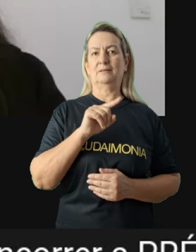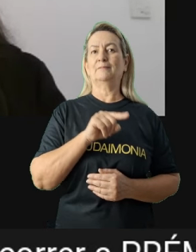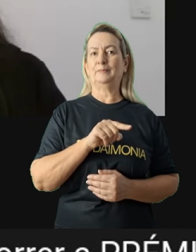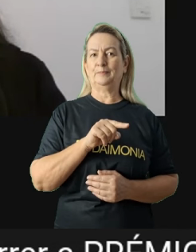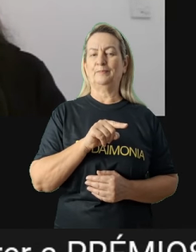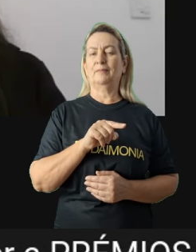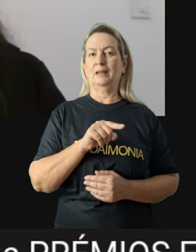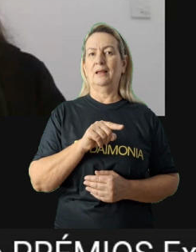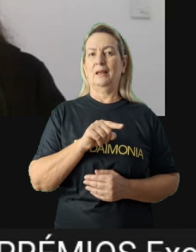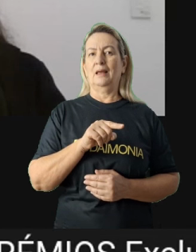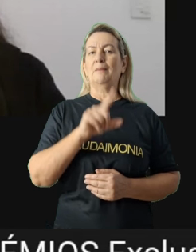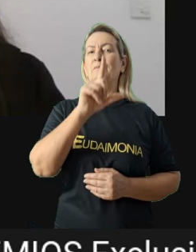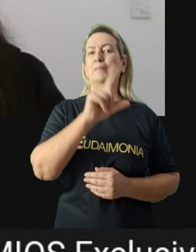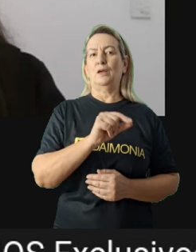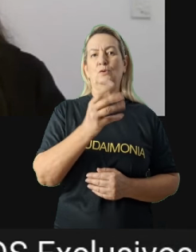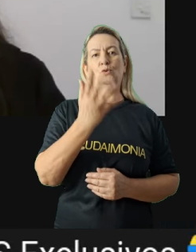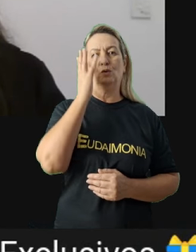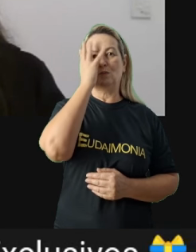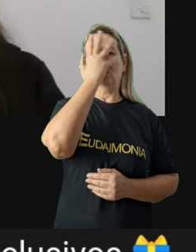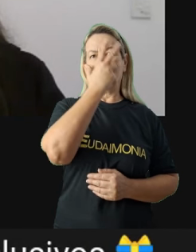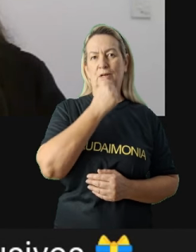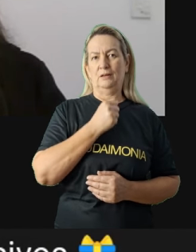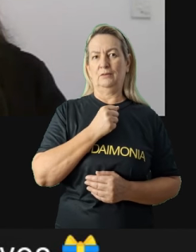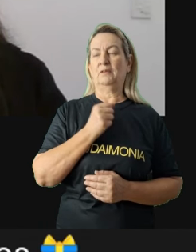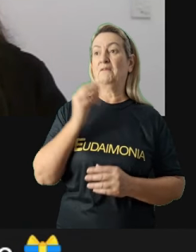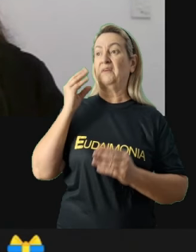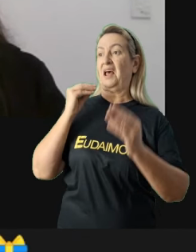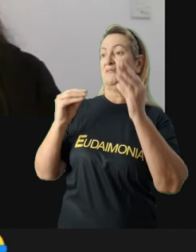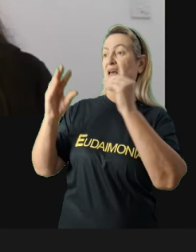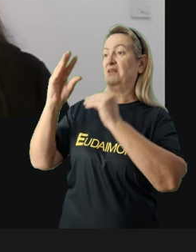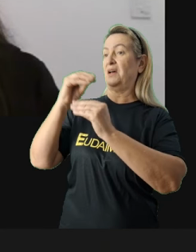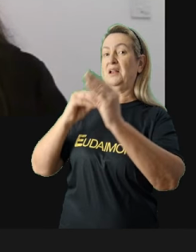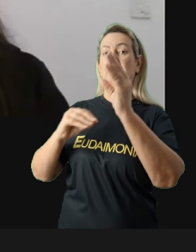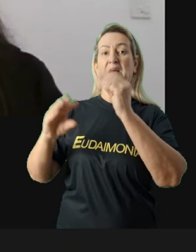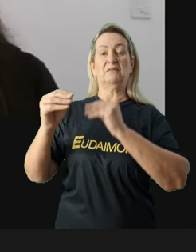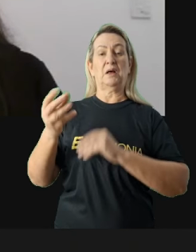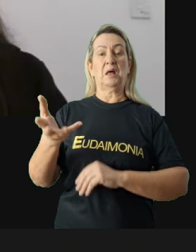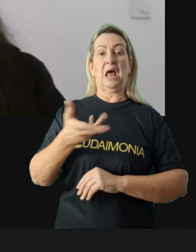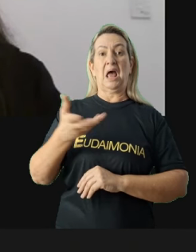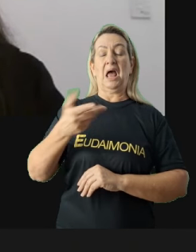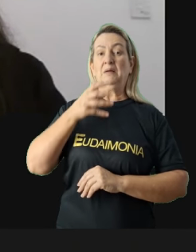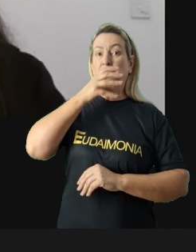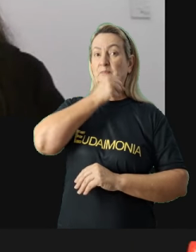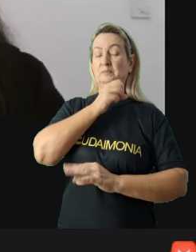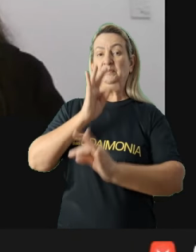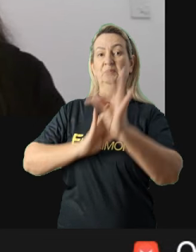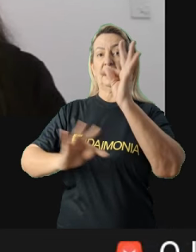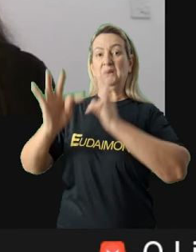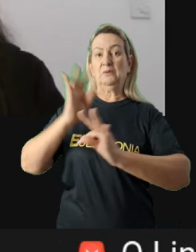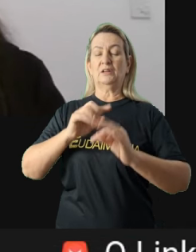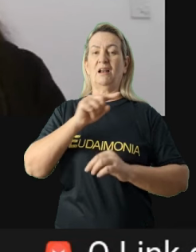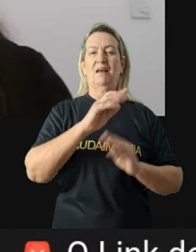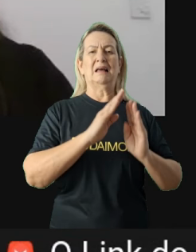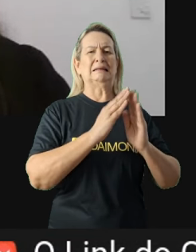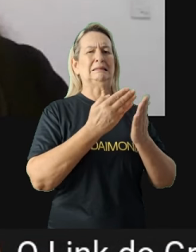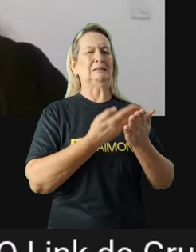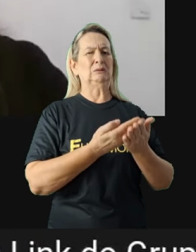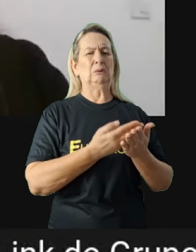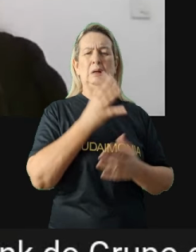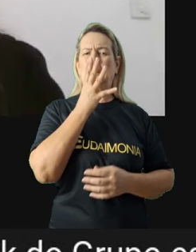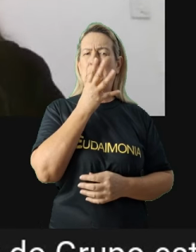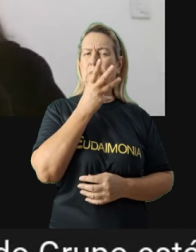lento e é muito menos bonito como as falas que a gente vê a respeito da rapidez